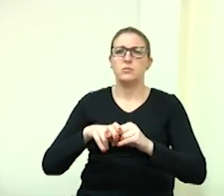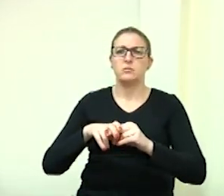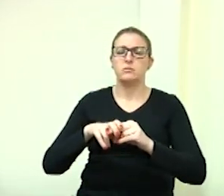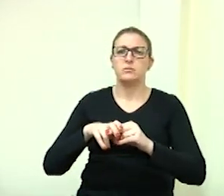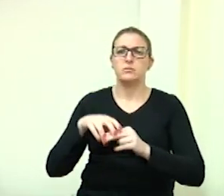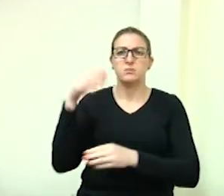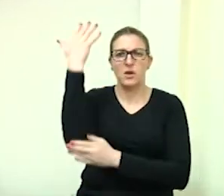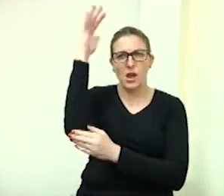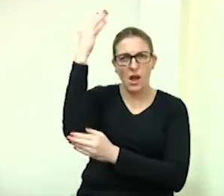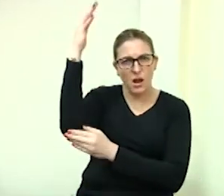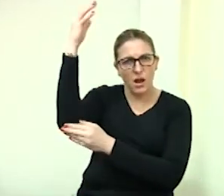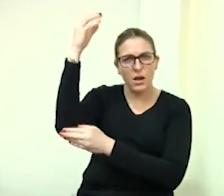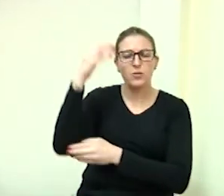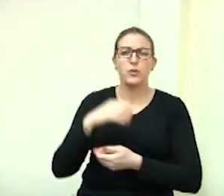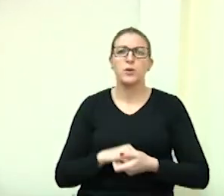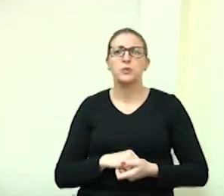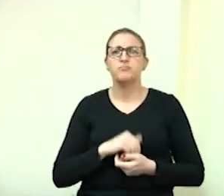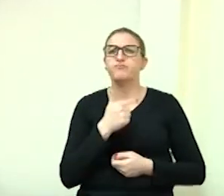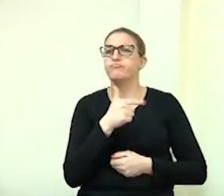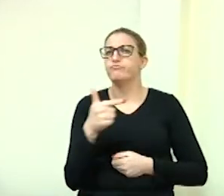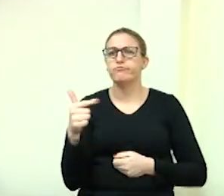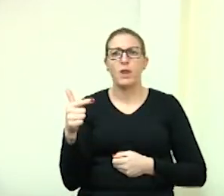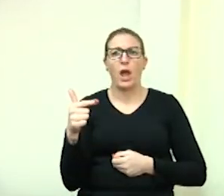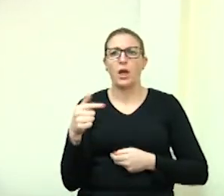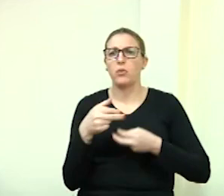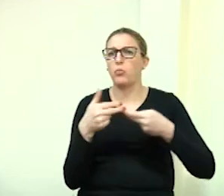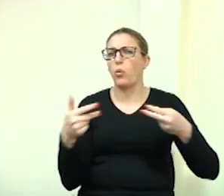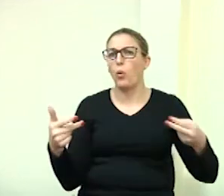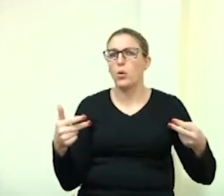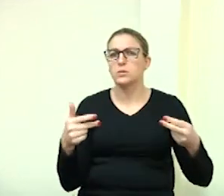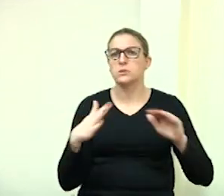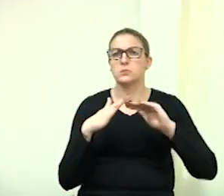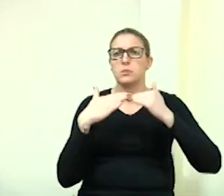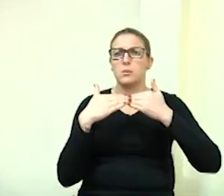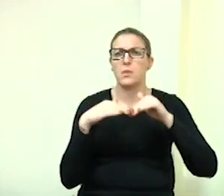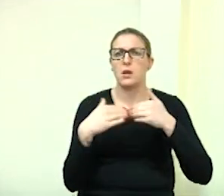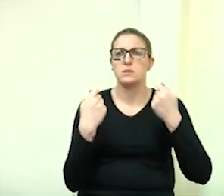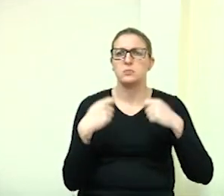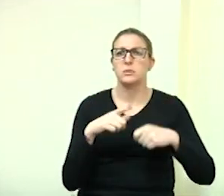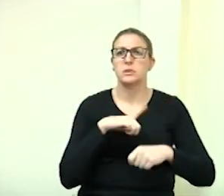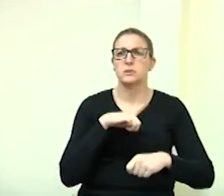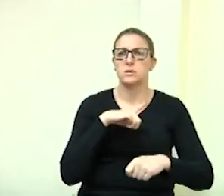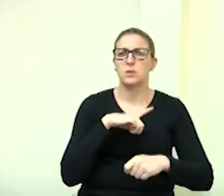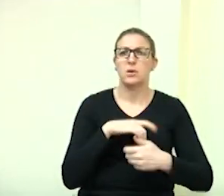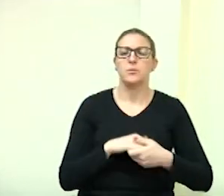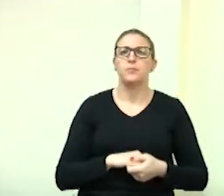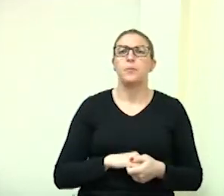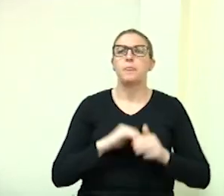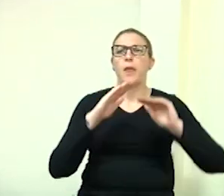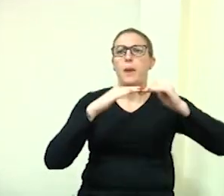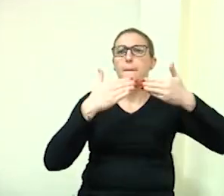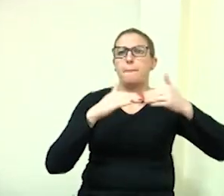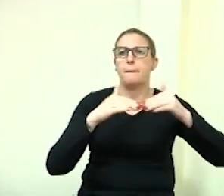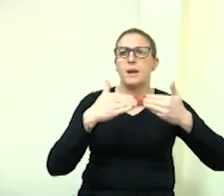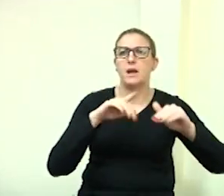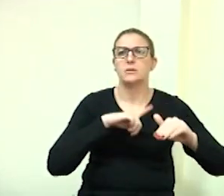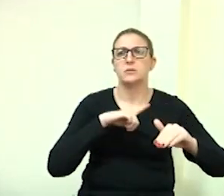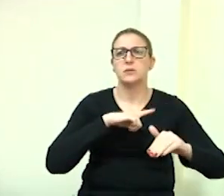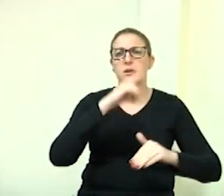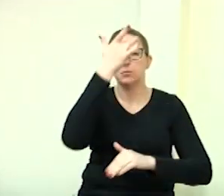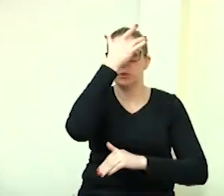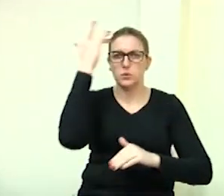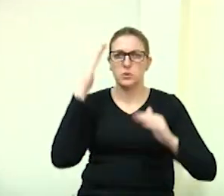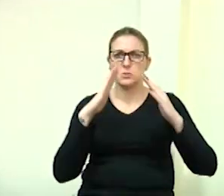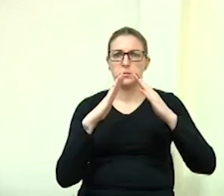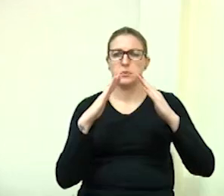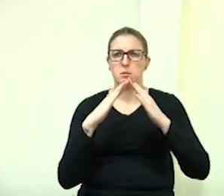não tem o mínimo né que uma praça deve ter e aquela praça ali tem muitas pessoas que moram em casas